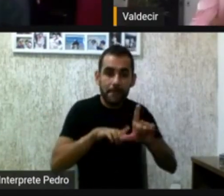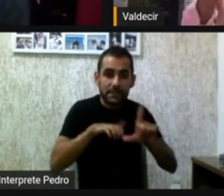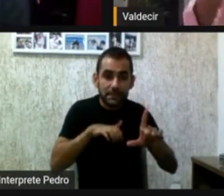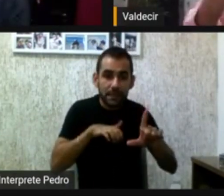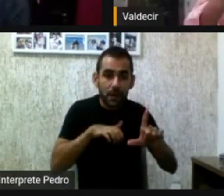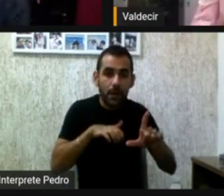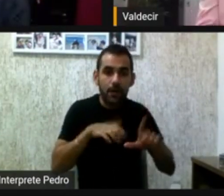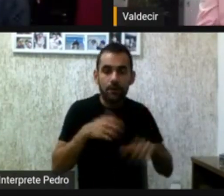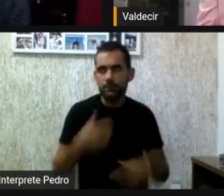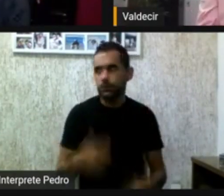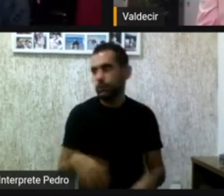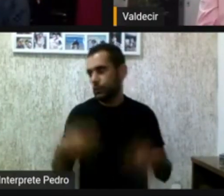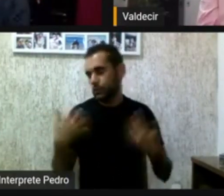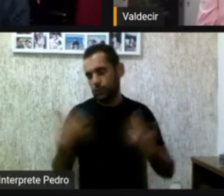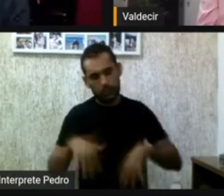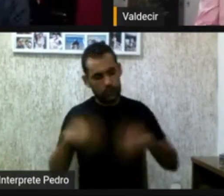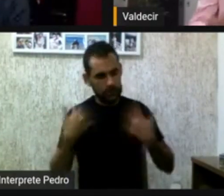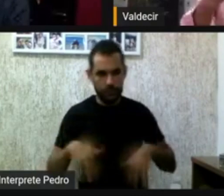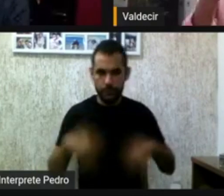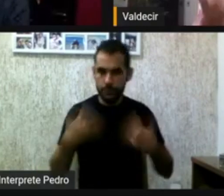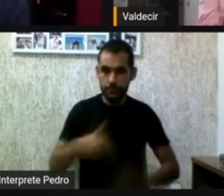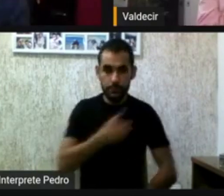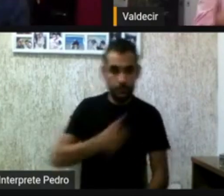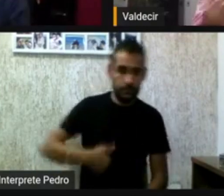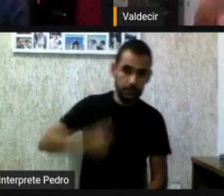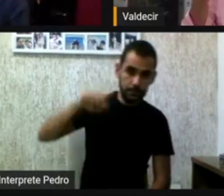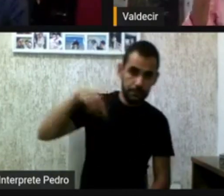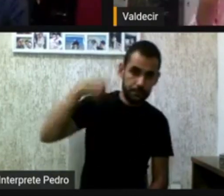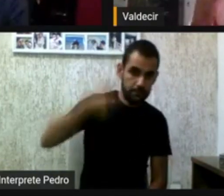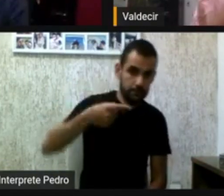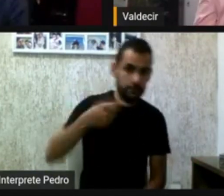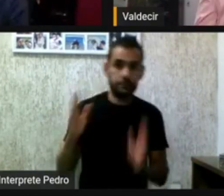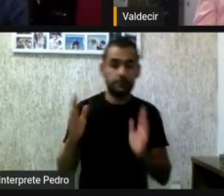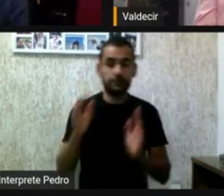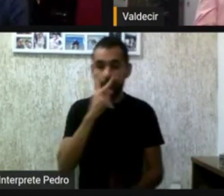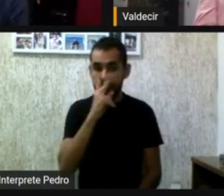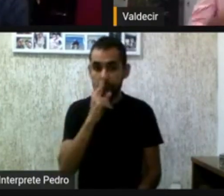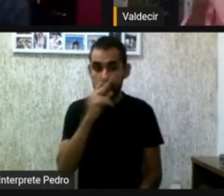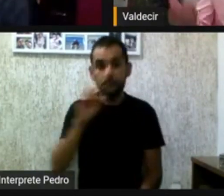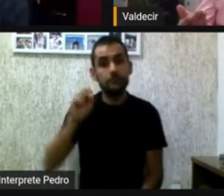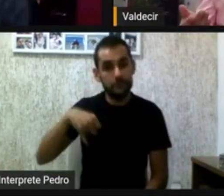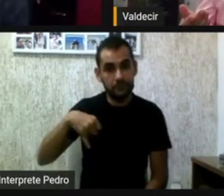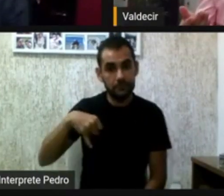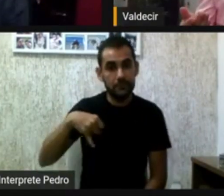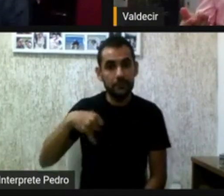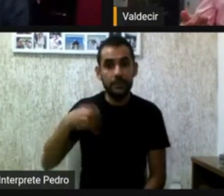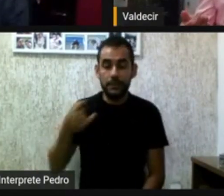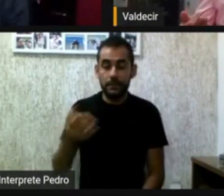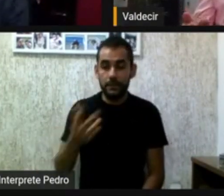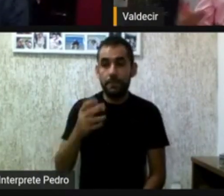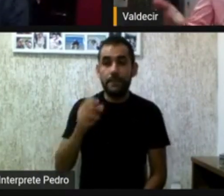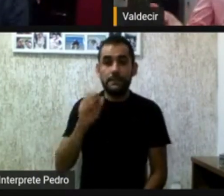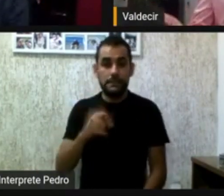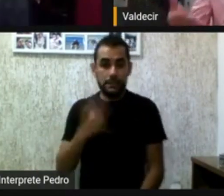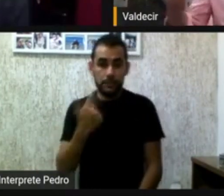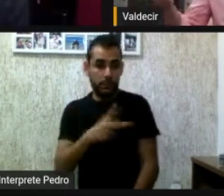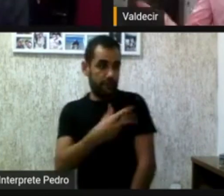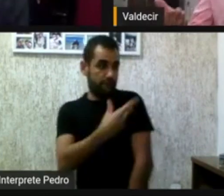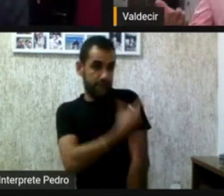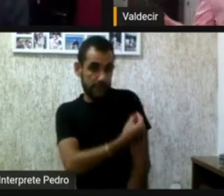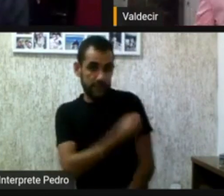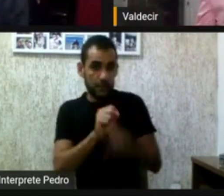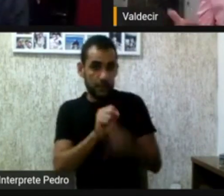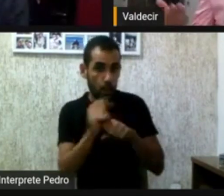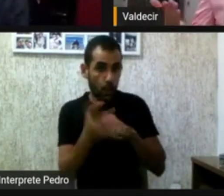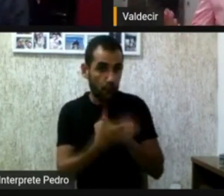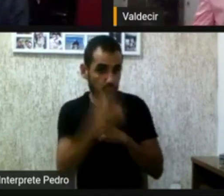irá durar, se irá perpetuar sobre o próximo governo. A tendência parece que sim, porque enquanto não tivermos a vacina e o